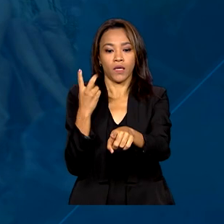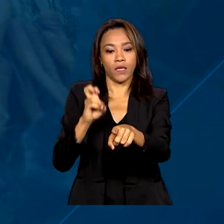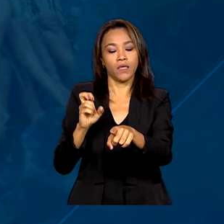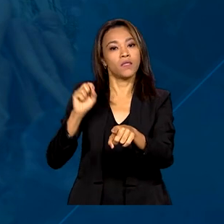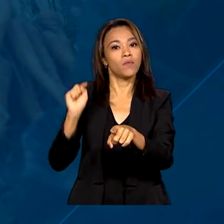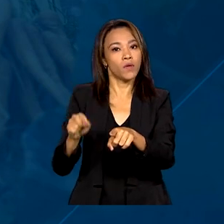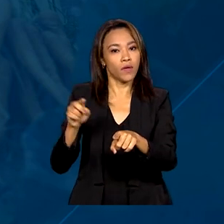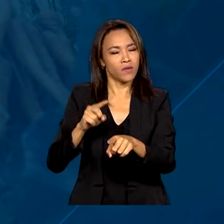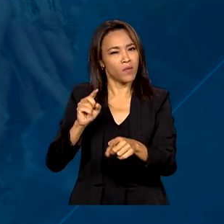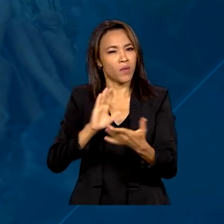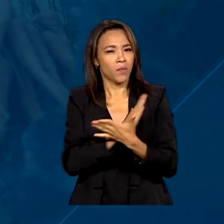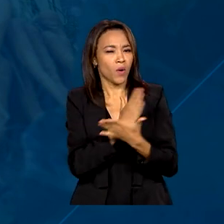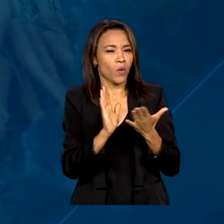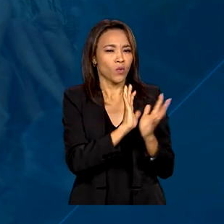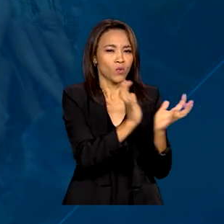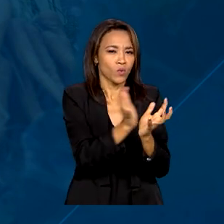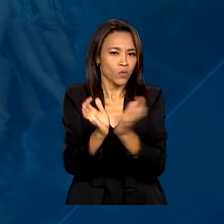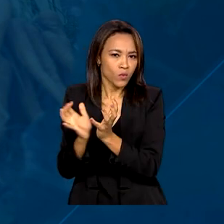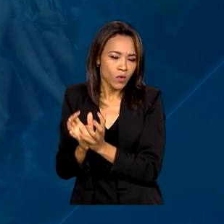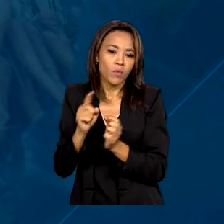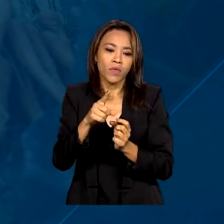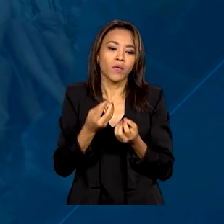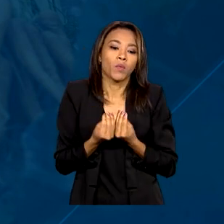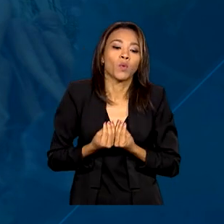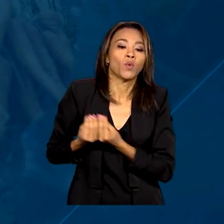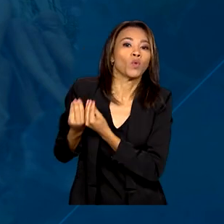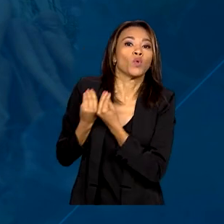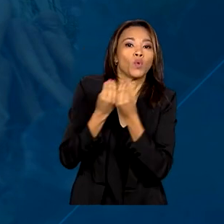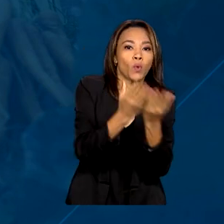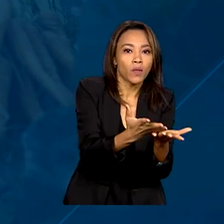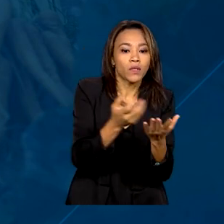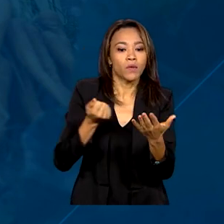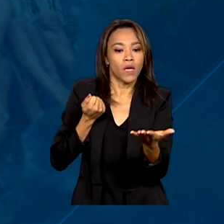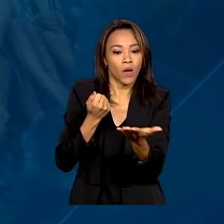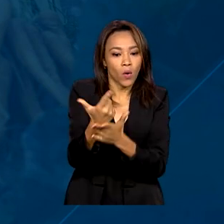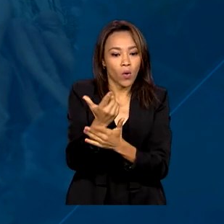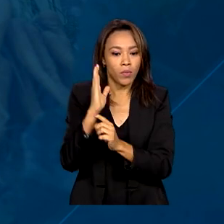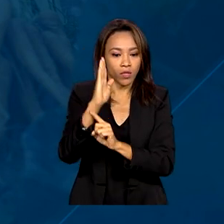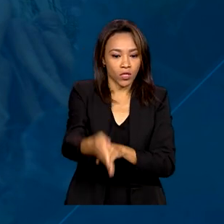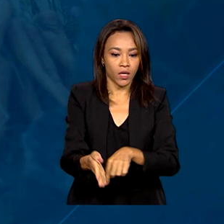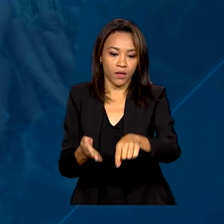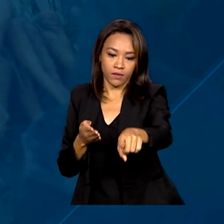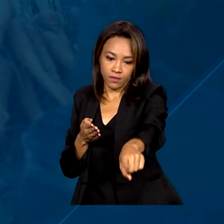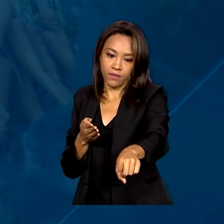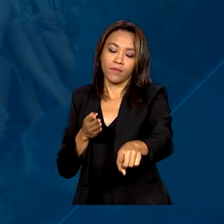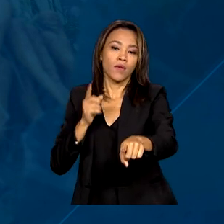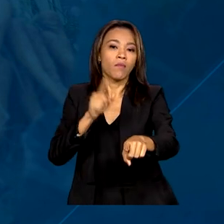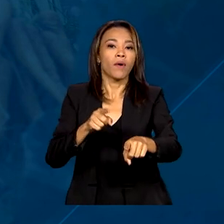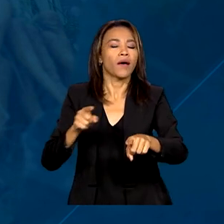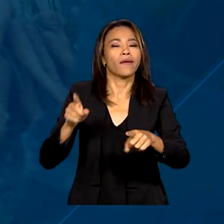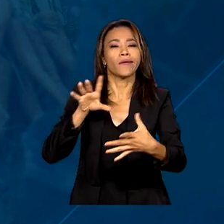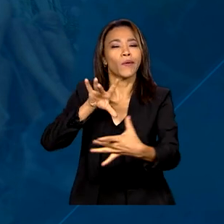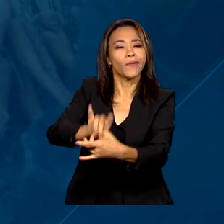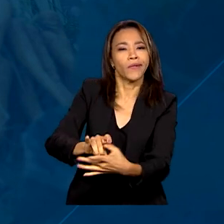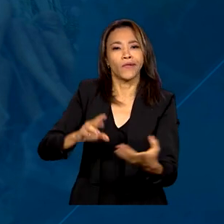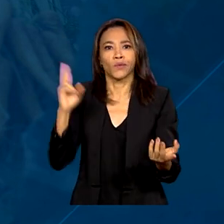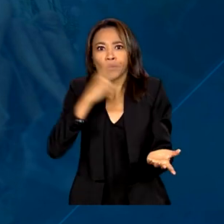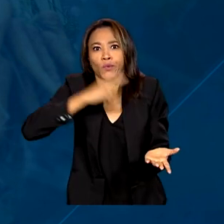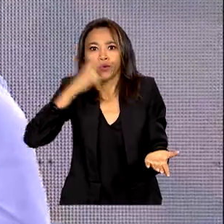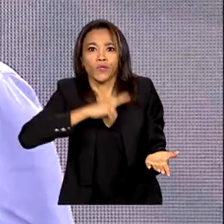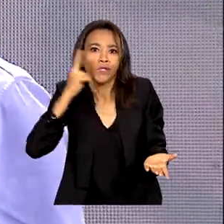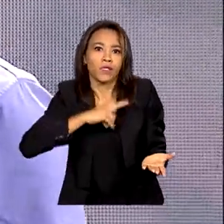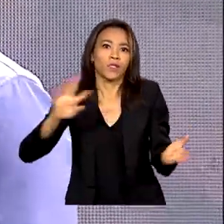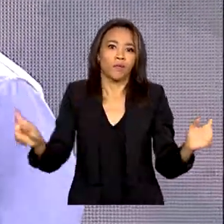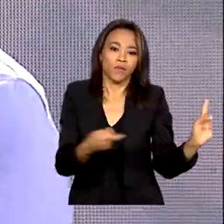modalidades, como a doação simultânea e a compra direta, que serve, por exemplo, para situações de emergência ou calamidade